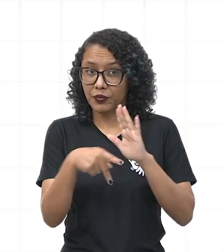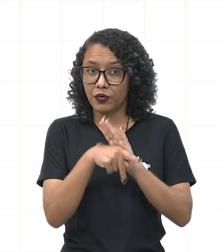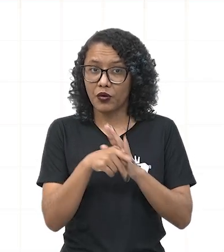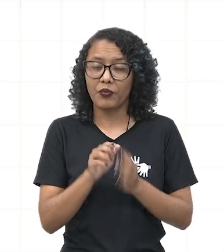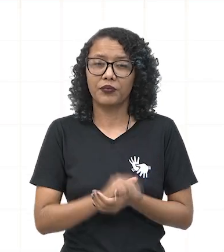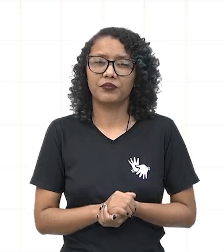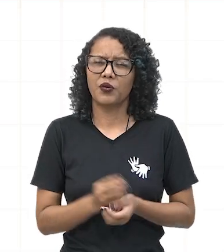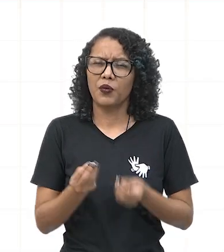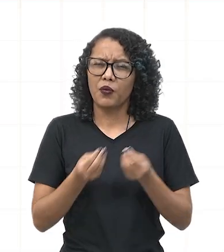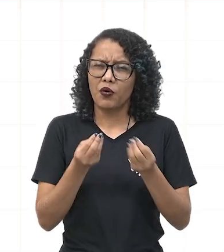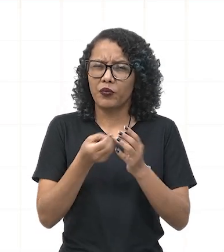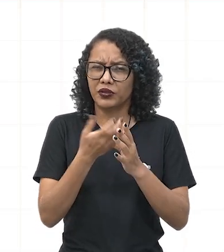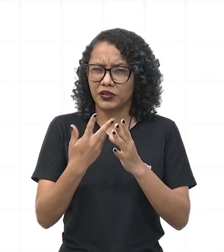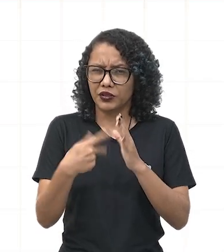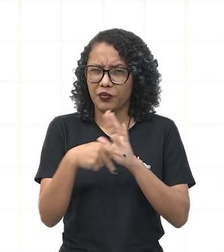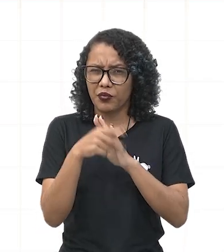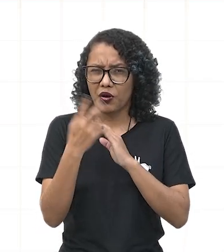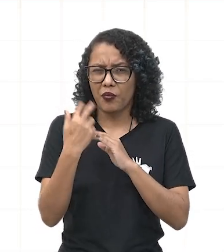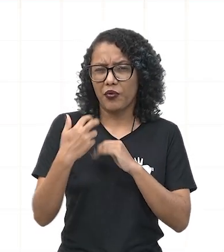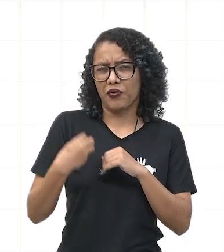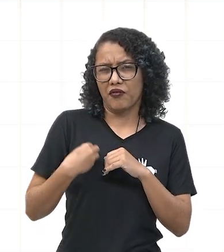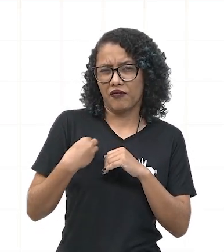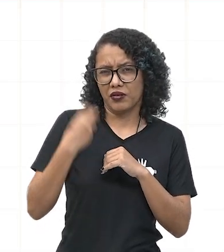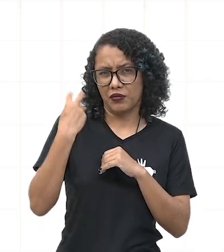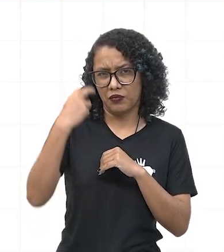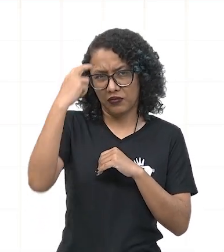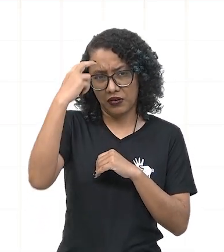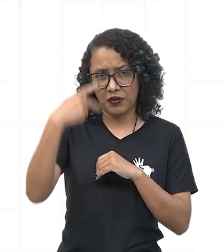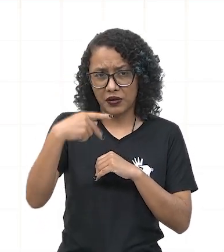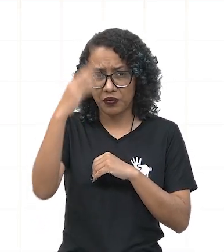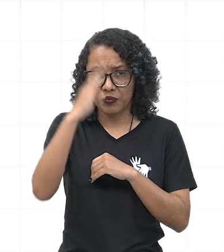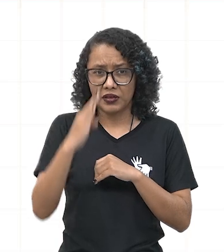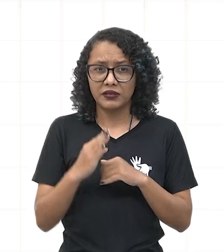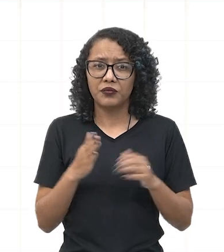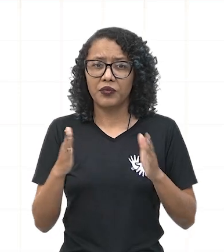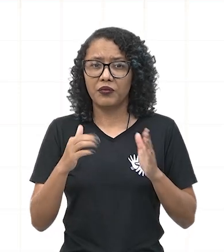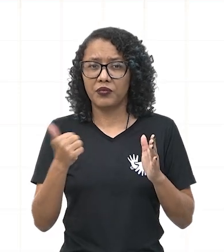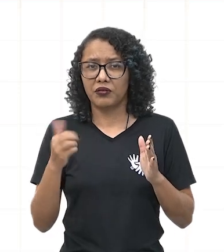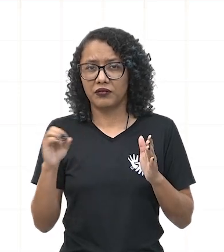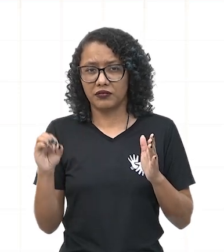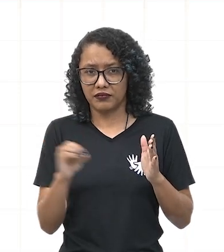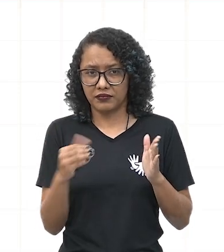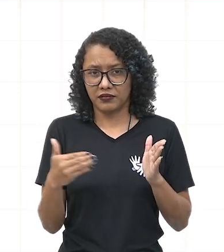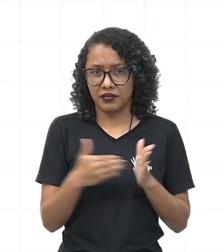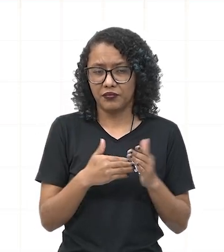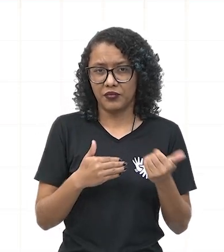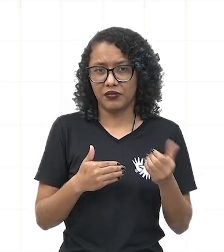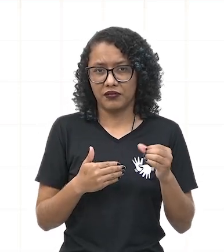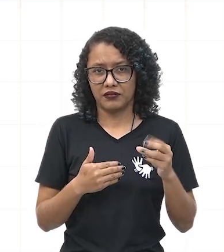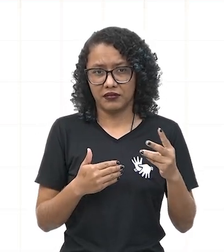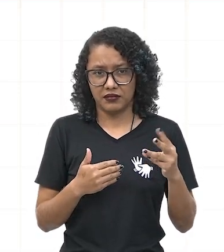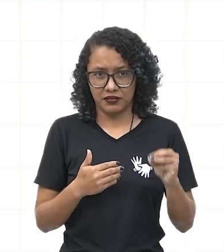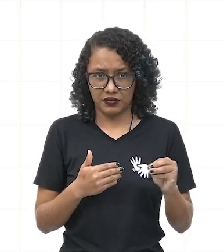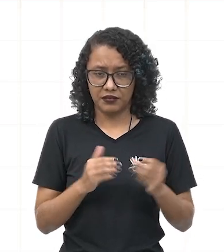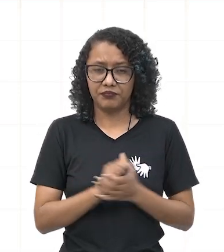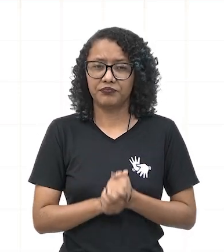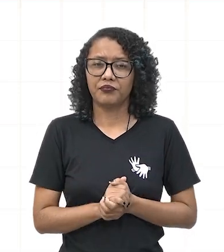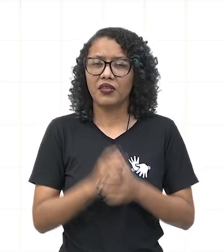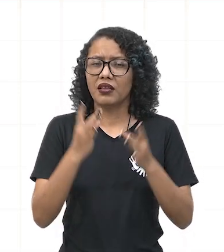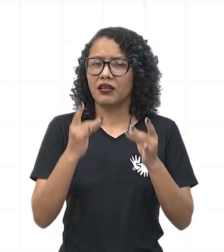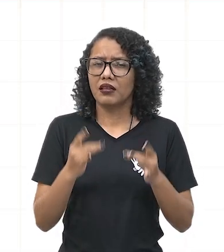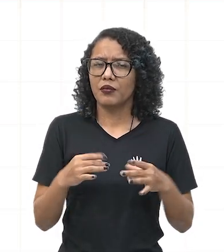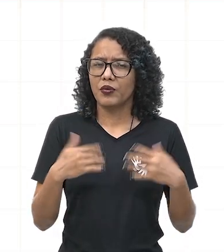características, contestações dinâmicas da vida cultural no Brasil entre 1900 e 1930,